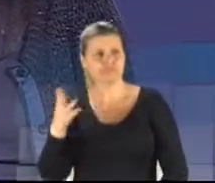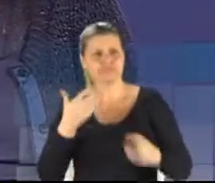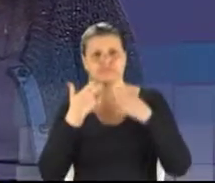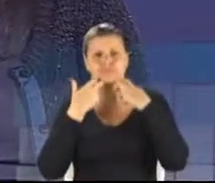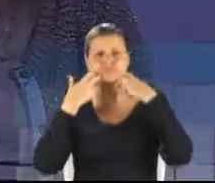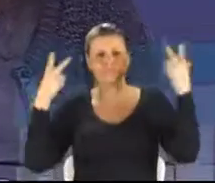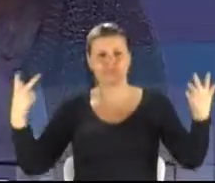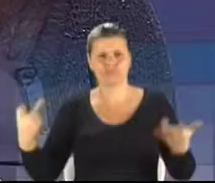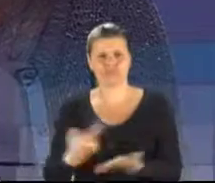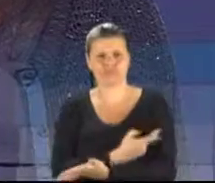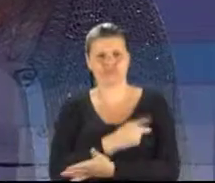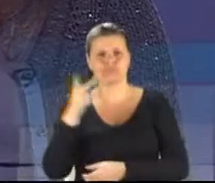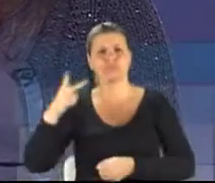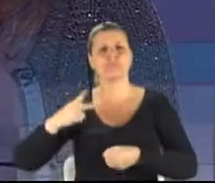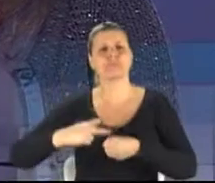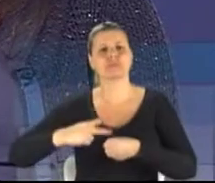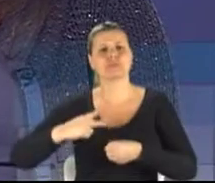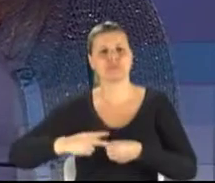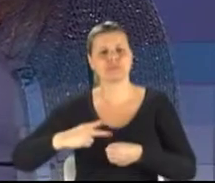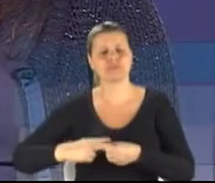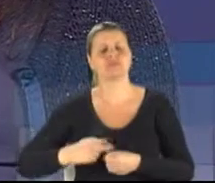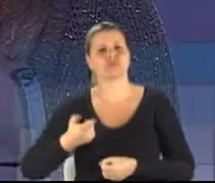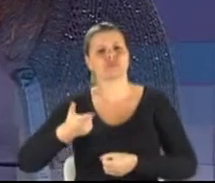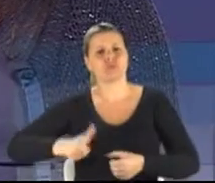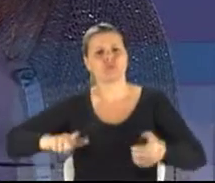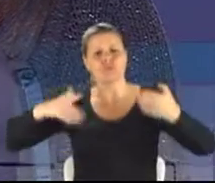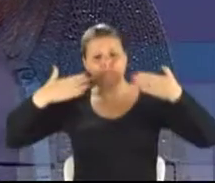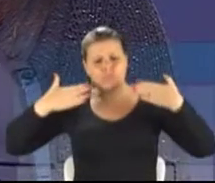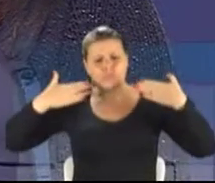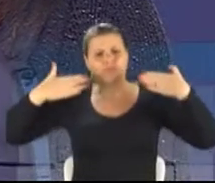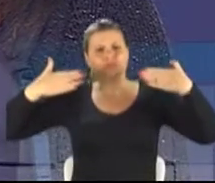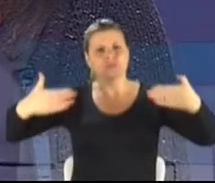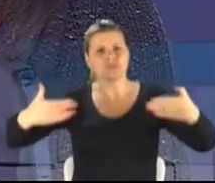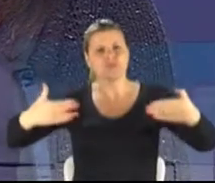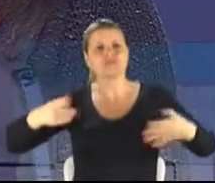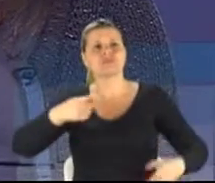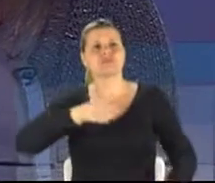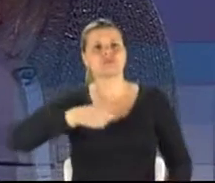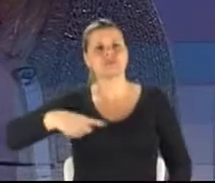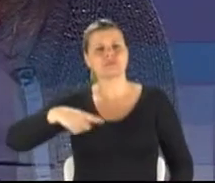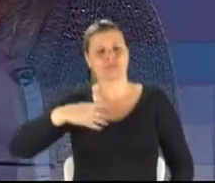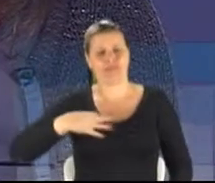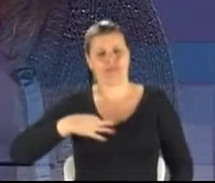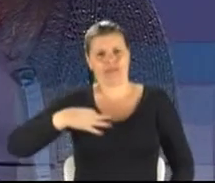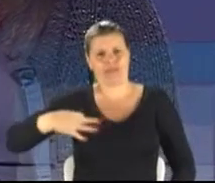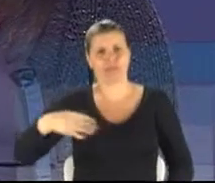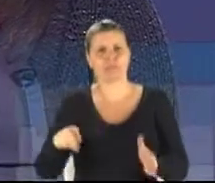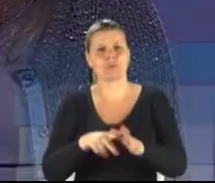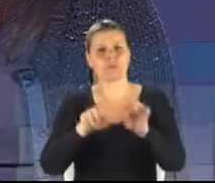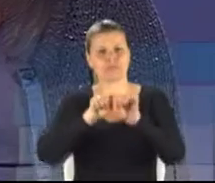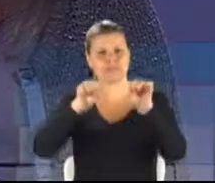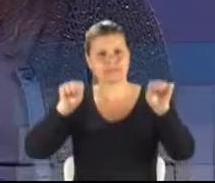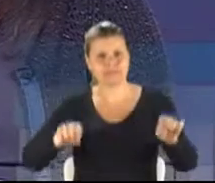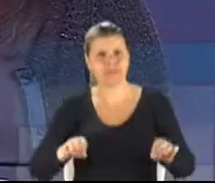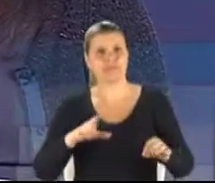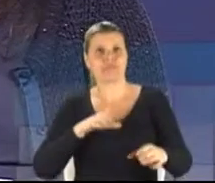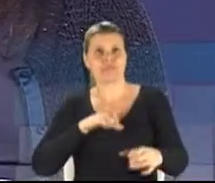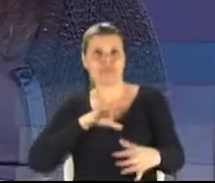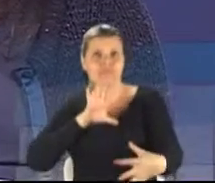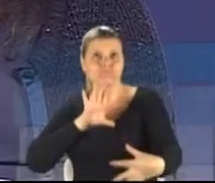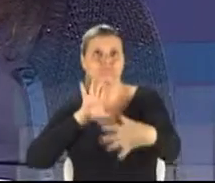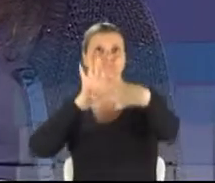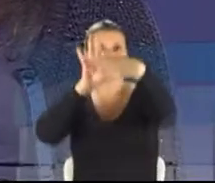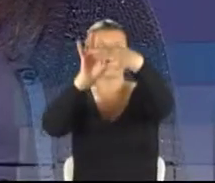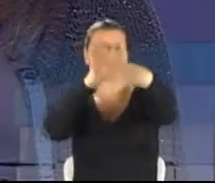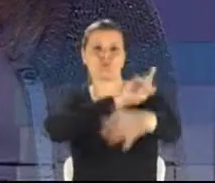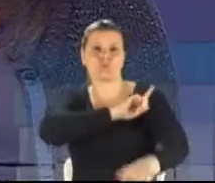e veio mais mais uma vez à tona que os candidatos do sistema além de estarem juntos no governo federal